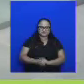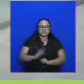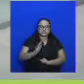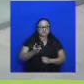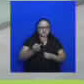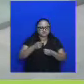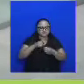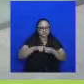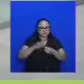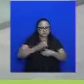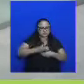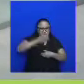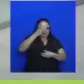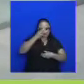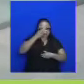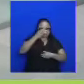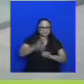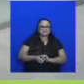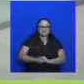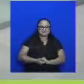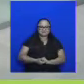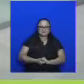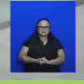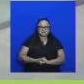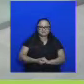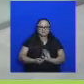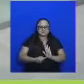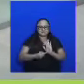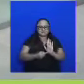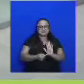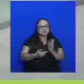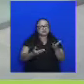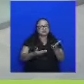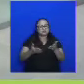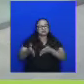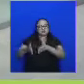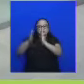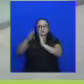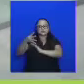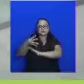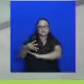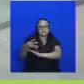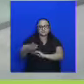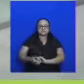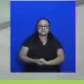Bola recolocada no suporte superior. Indicação agora da coluna 4.